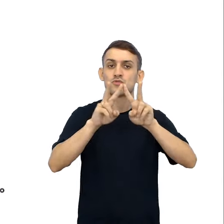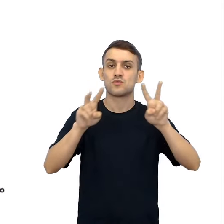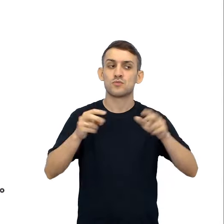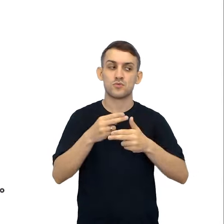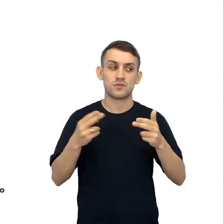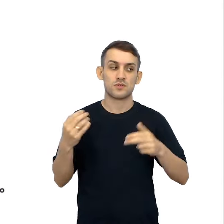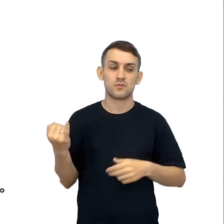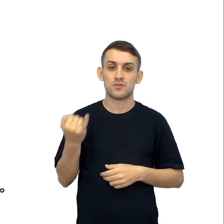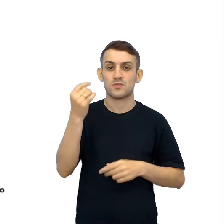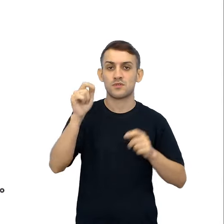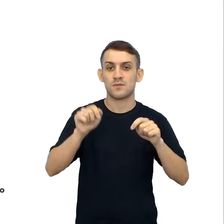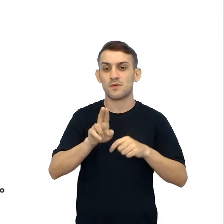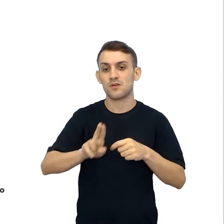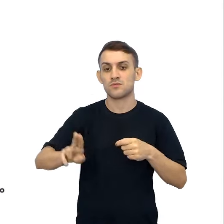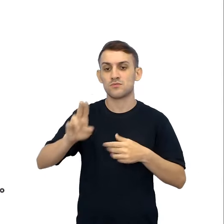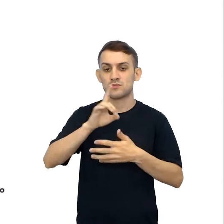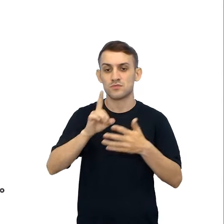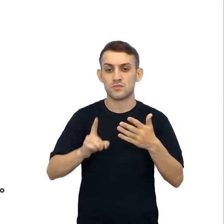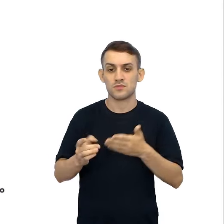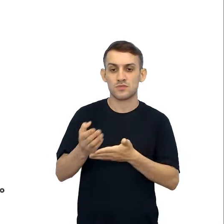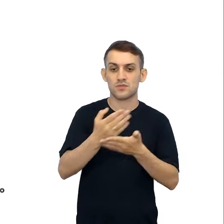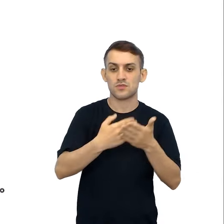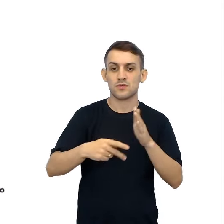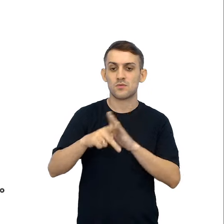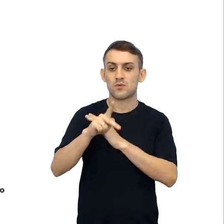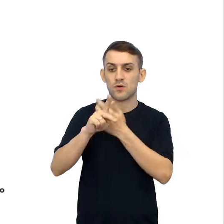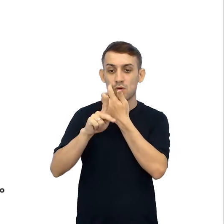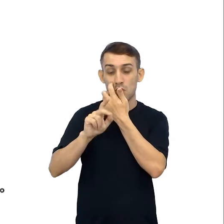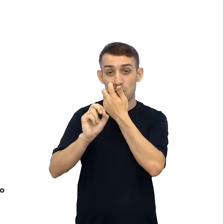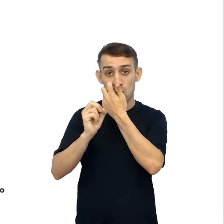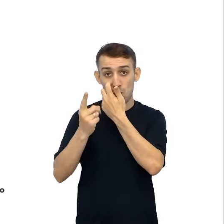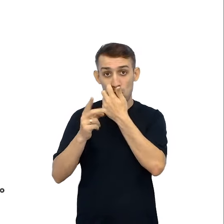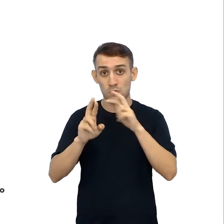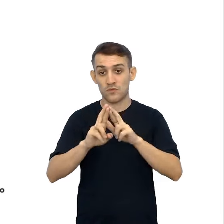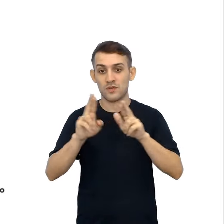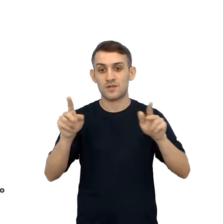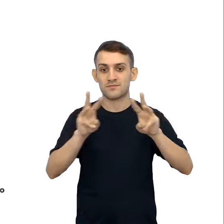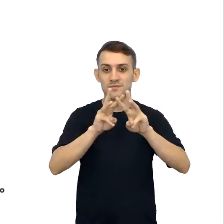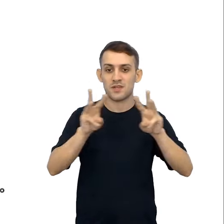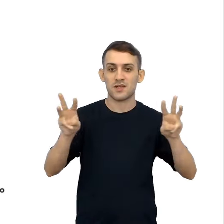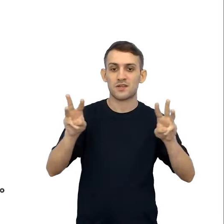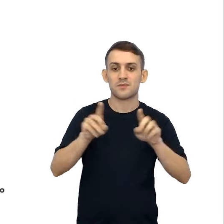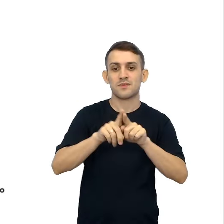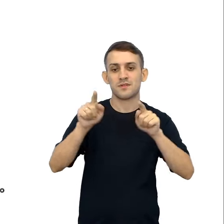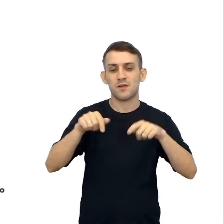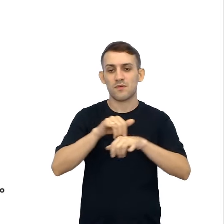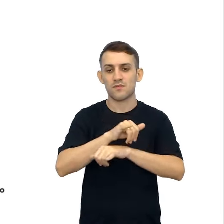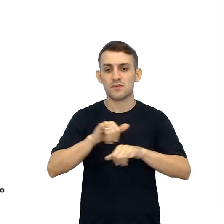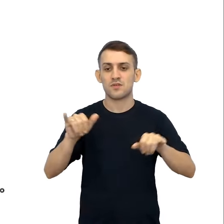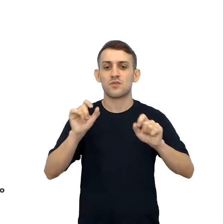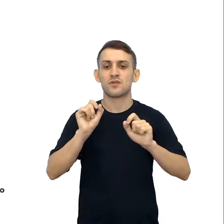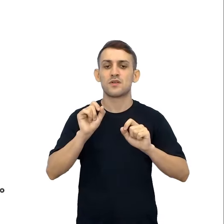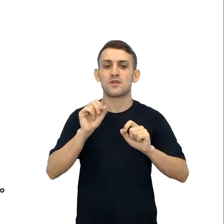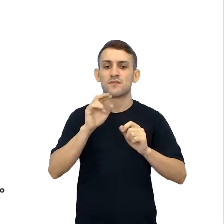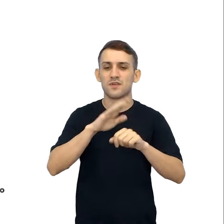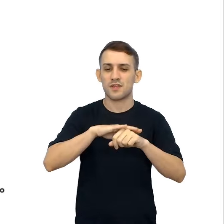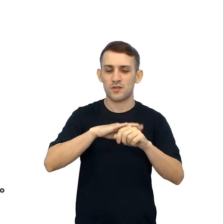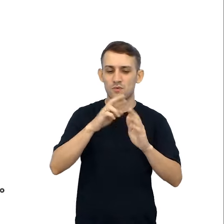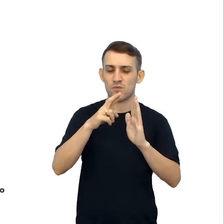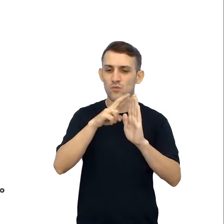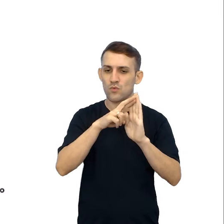relevantes, usando dados coletados diretamente ou em diferentes fontes, e comunicar os resultados por meio de relatório